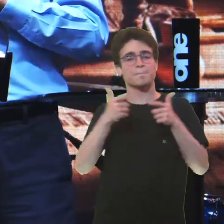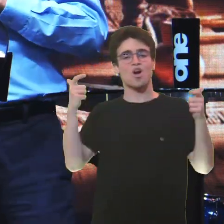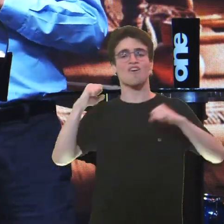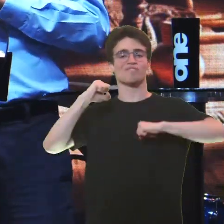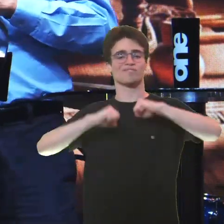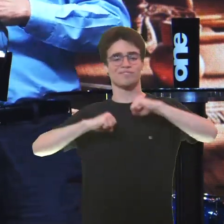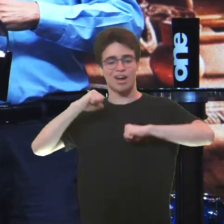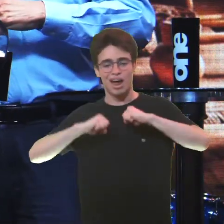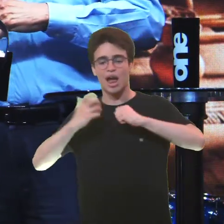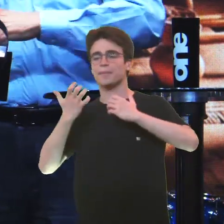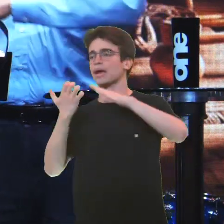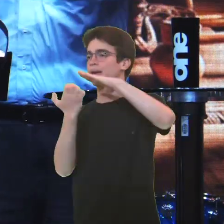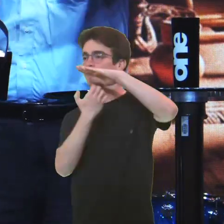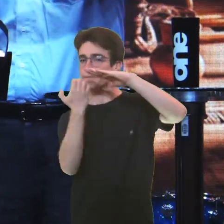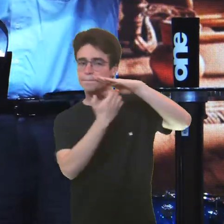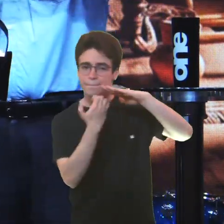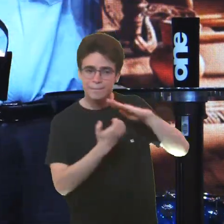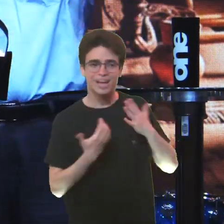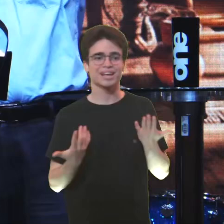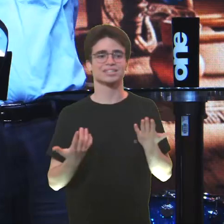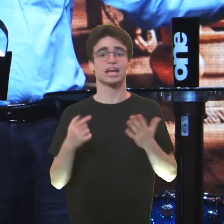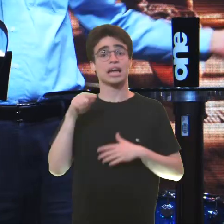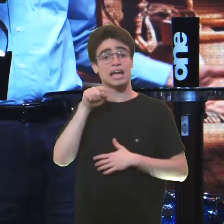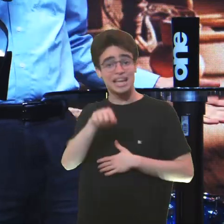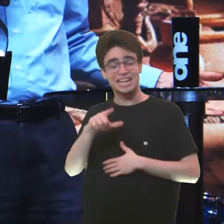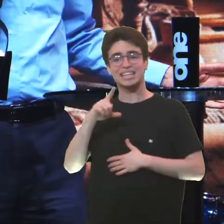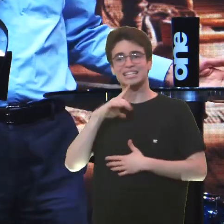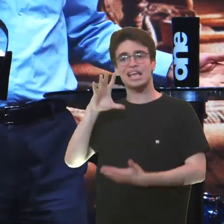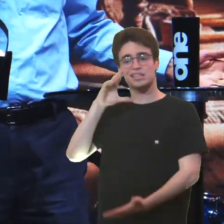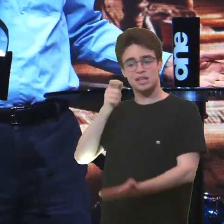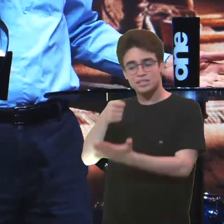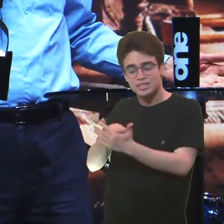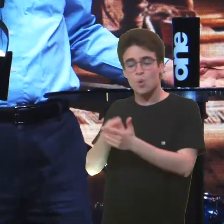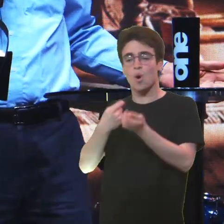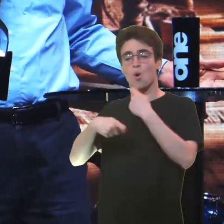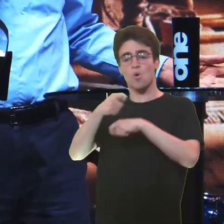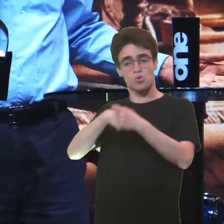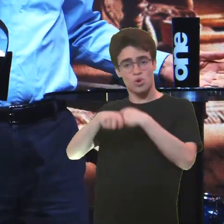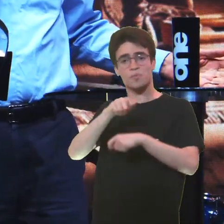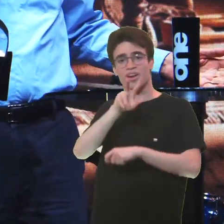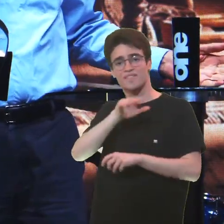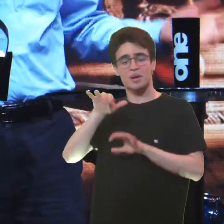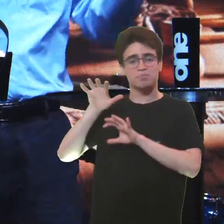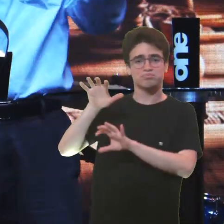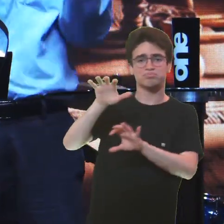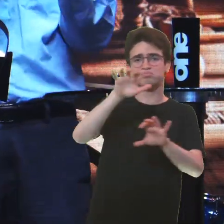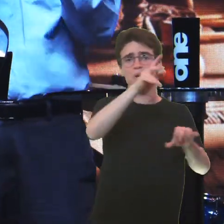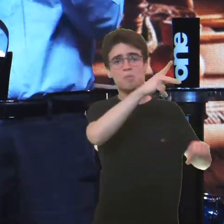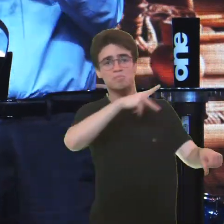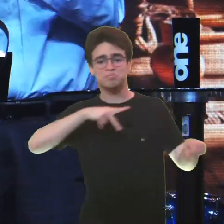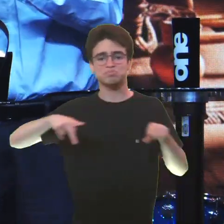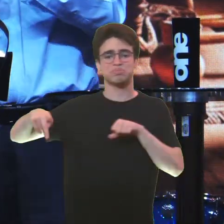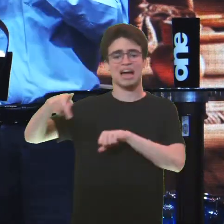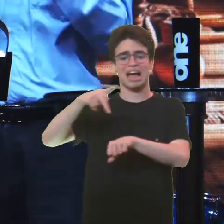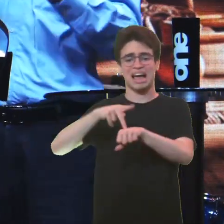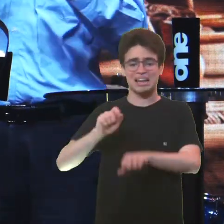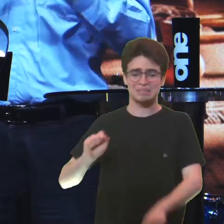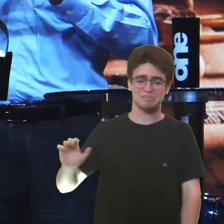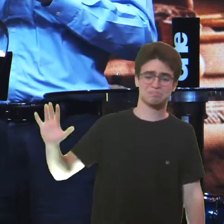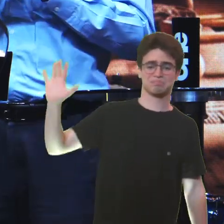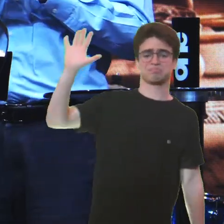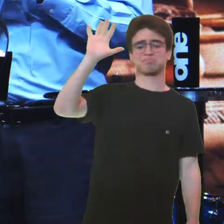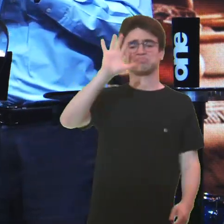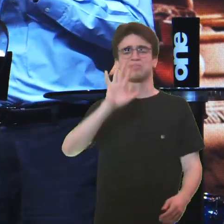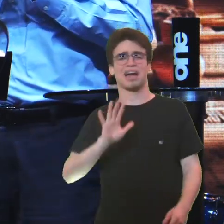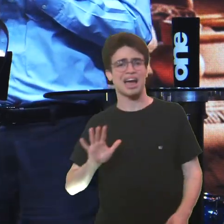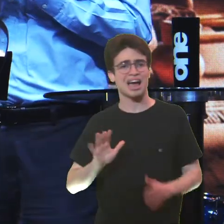económicas decisões econômicas que van a afectar que a todo el país. afetarão o país por inteiro. De manera que las ciudades son muy De